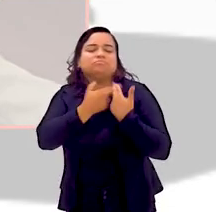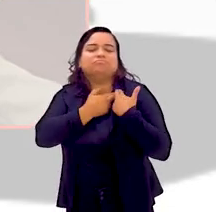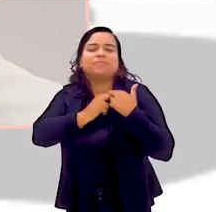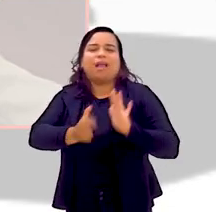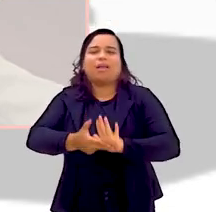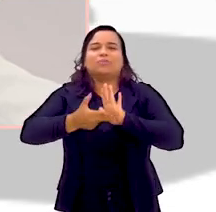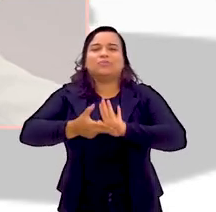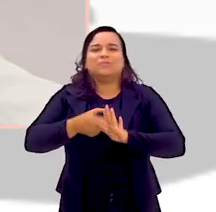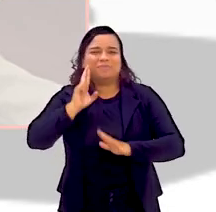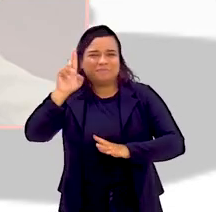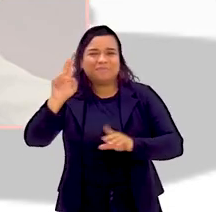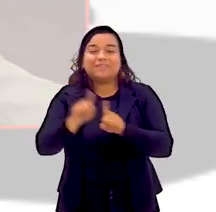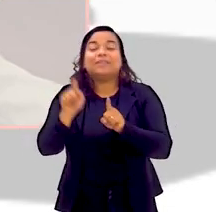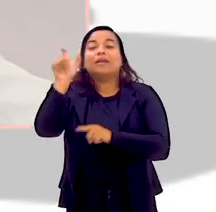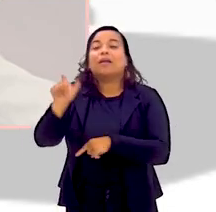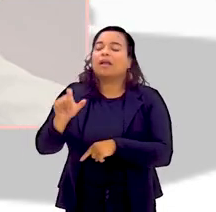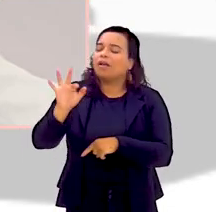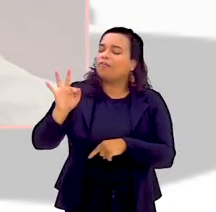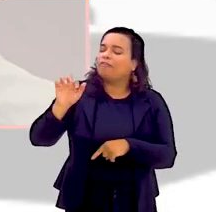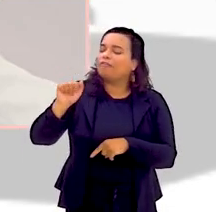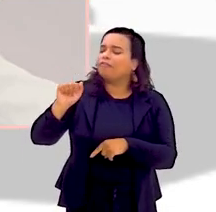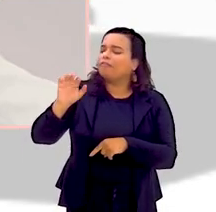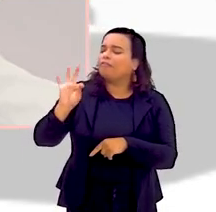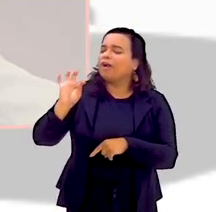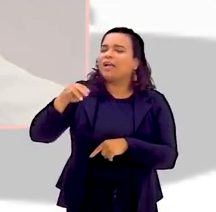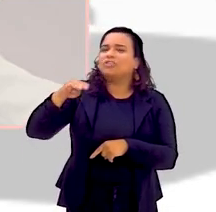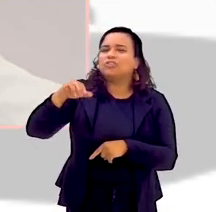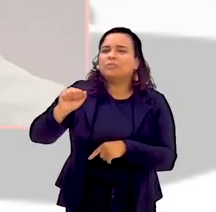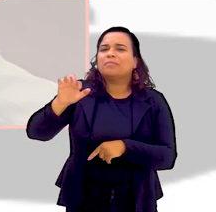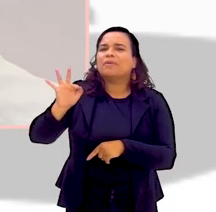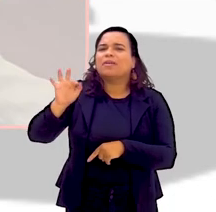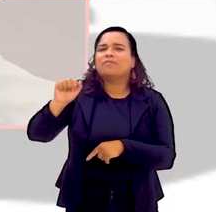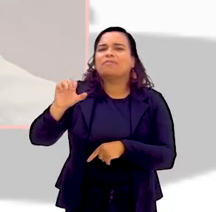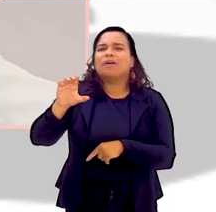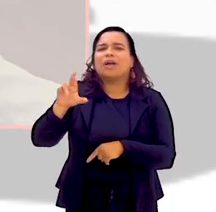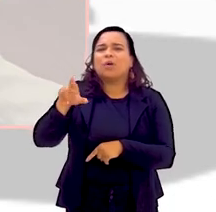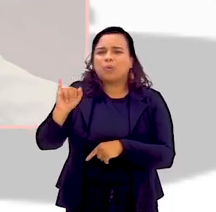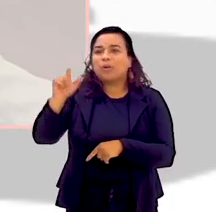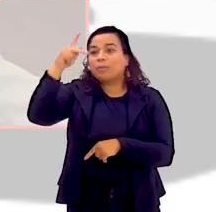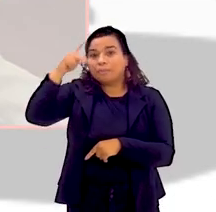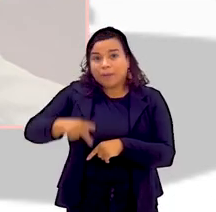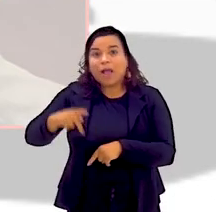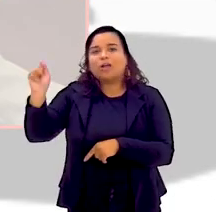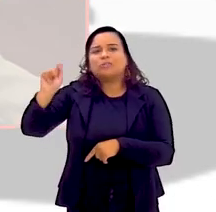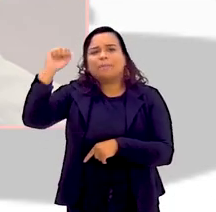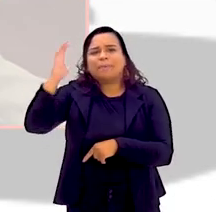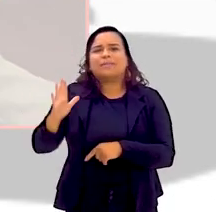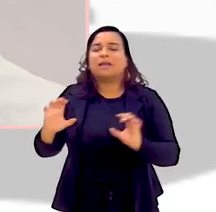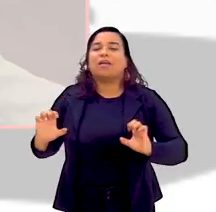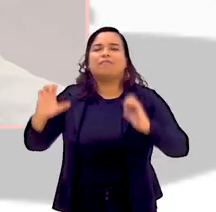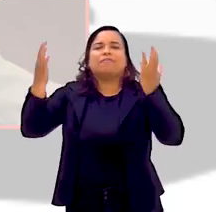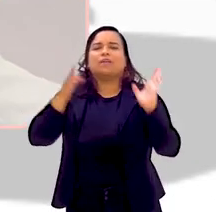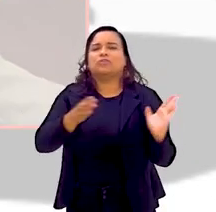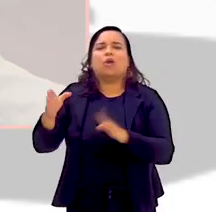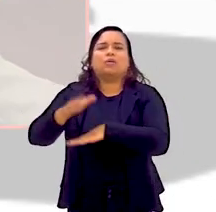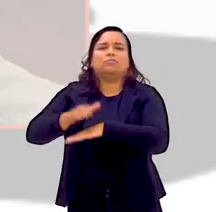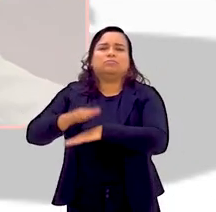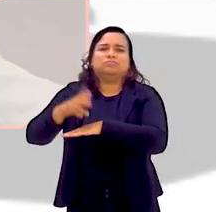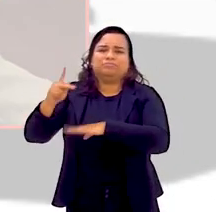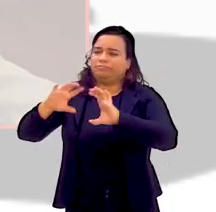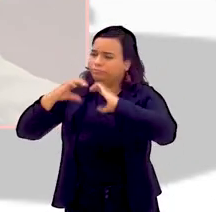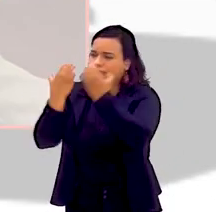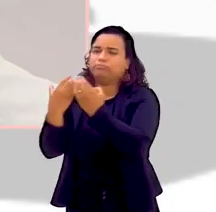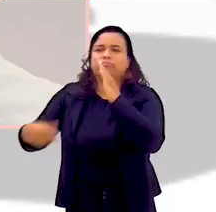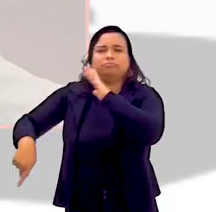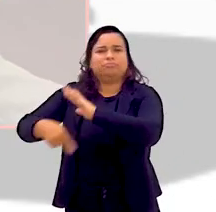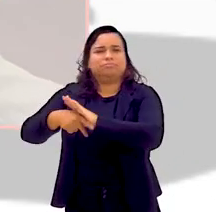cargo. Ressalto, inclusive, a nossa Fátima Facuri, presidente da Associação Brasileira de Eventos, da área de organização de eventos e